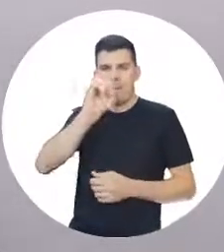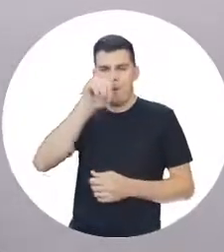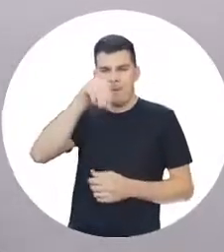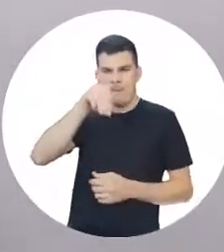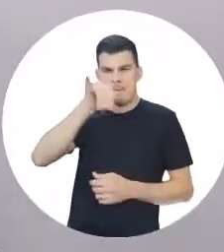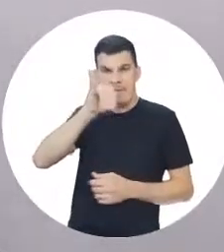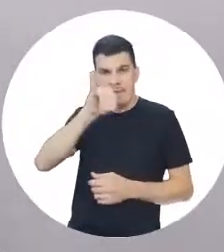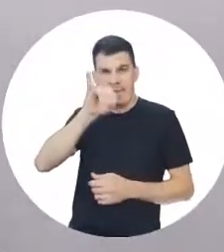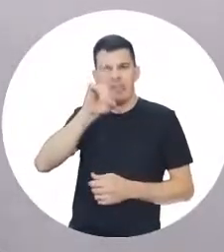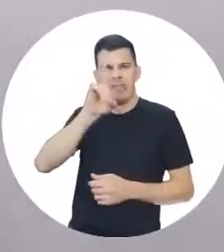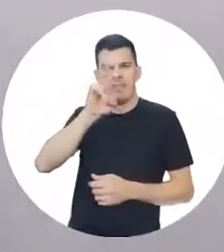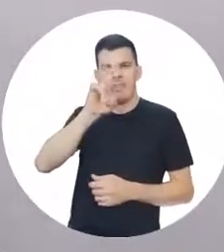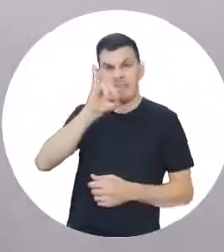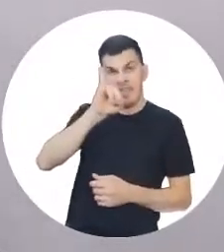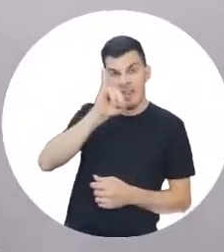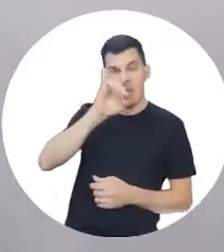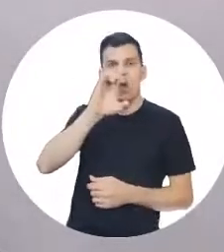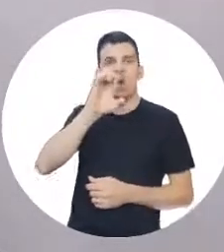Bromídrico.